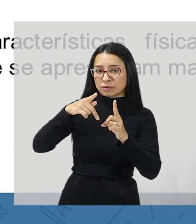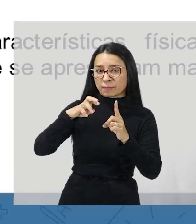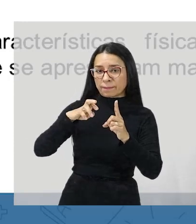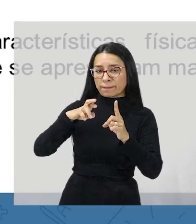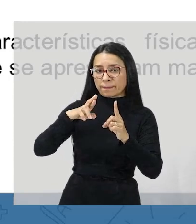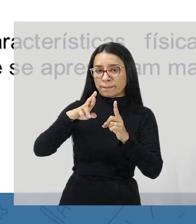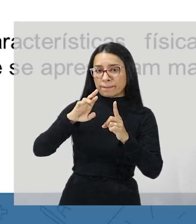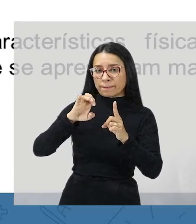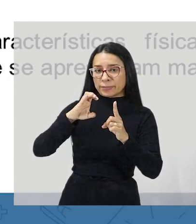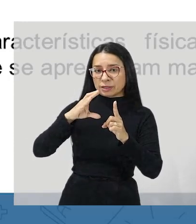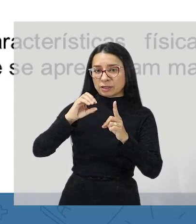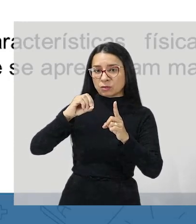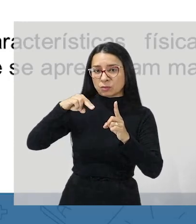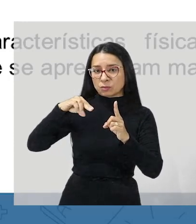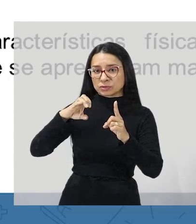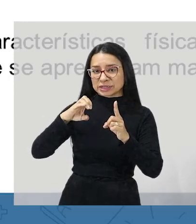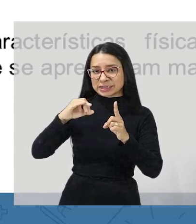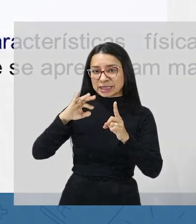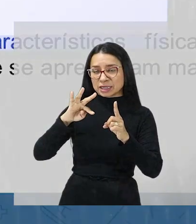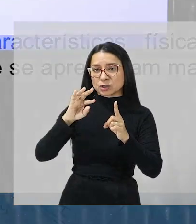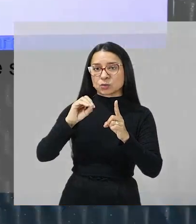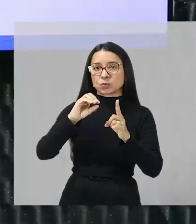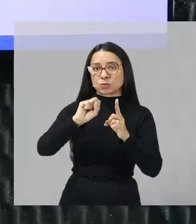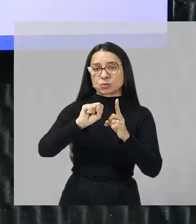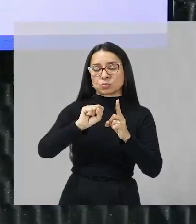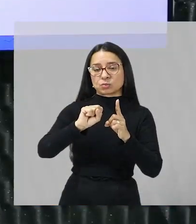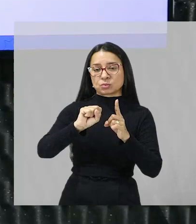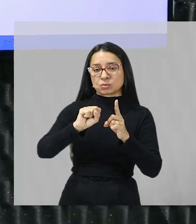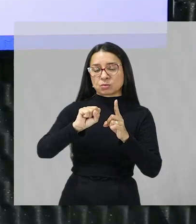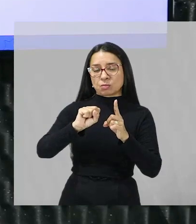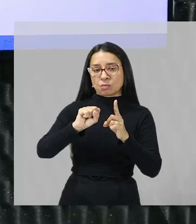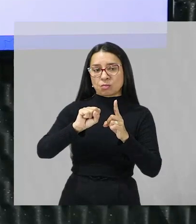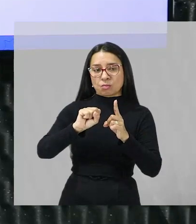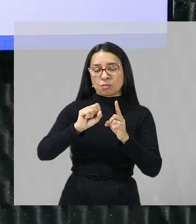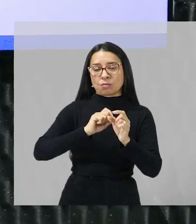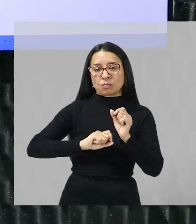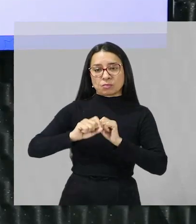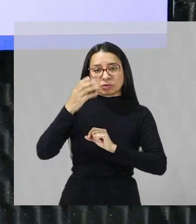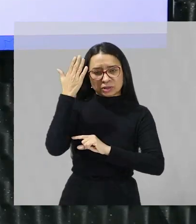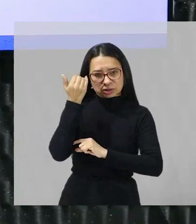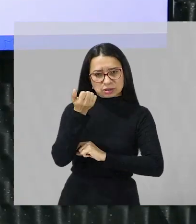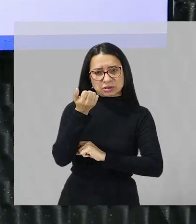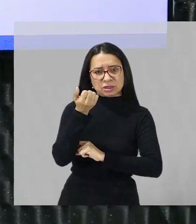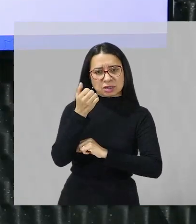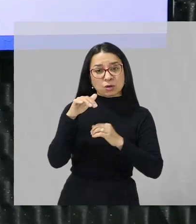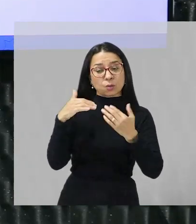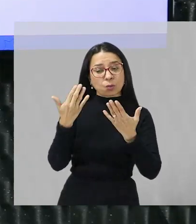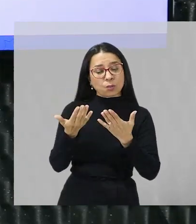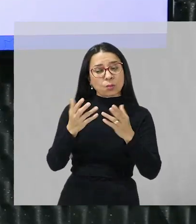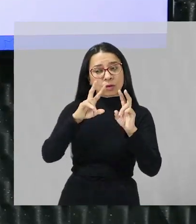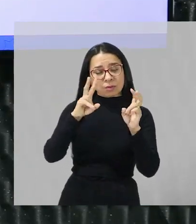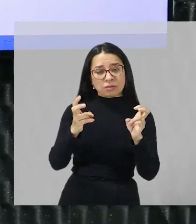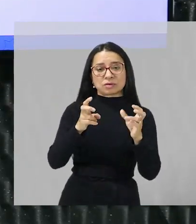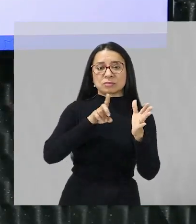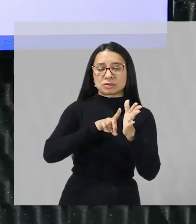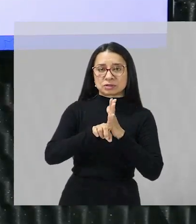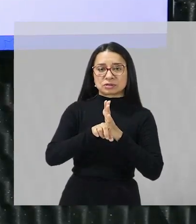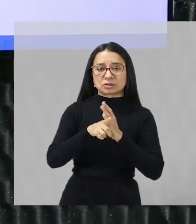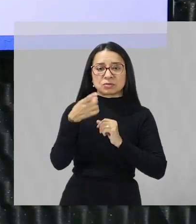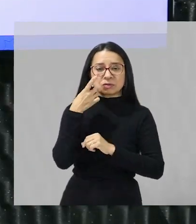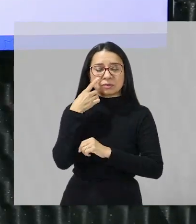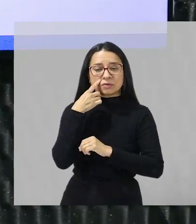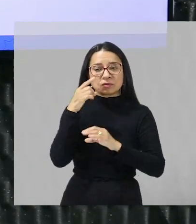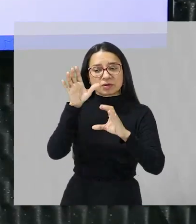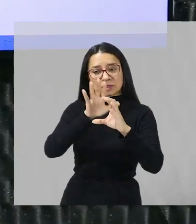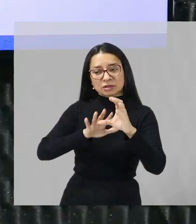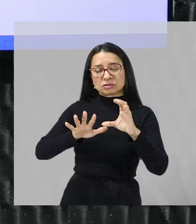o tema da questão. Agora que eu já sei o tema da questão, eu vou ver a charge, entendeu? Você sempre vai fazer isso na